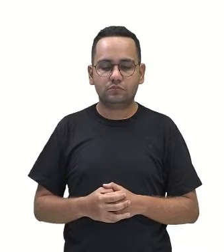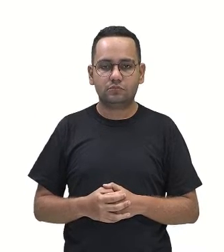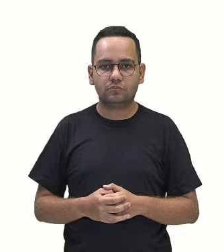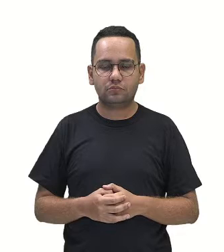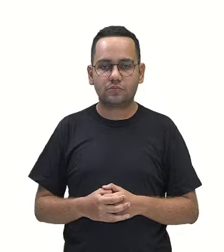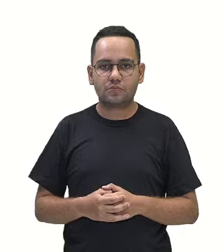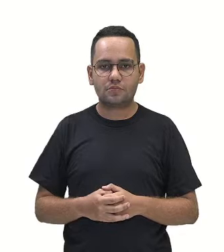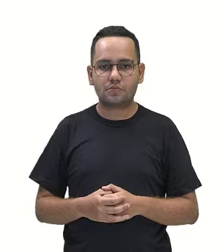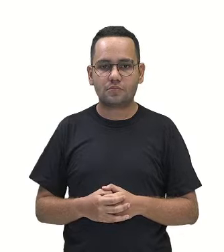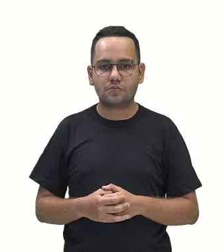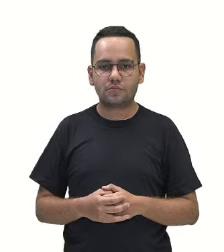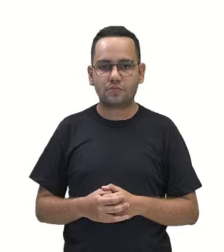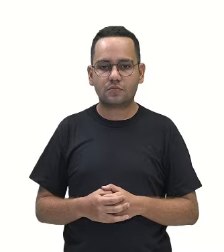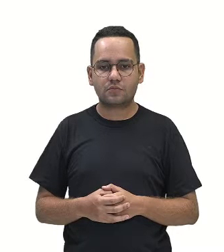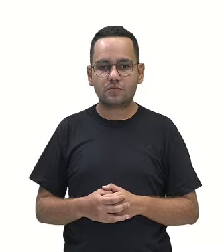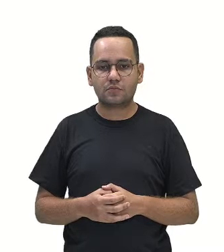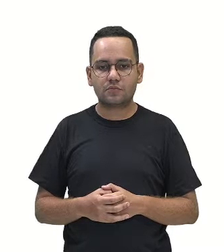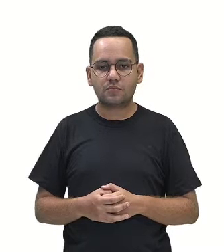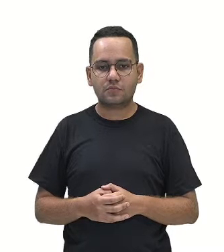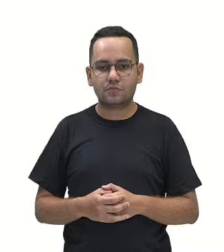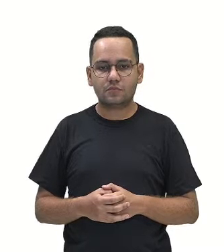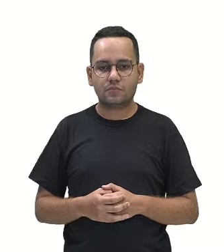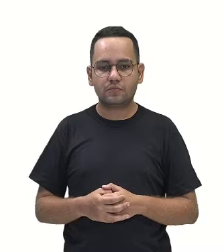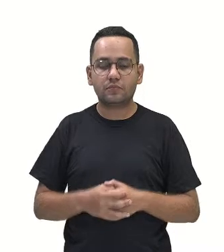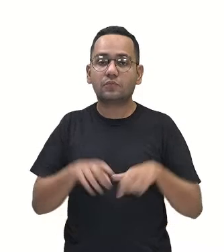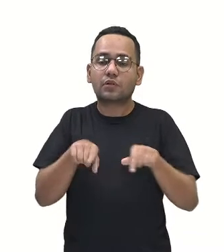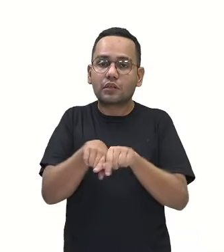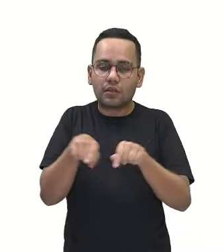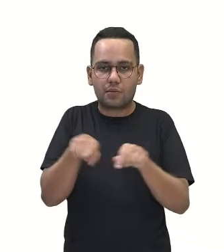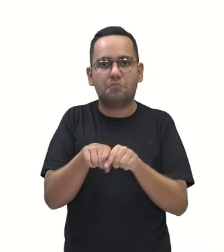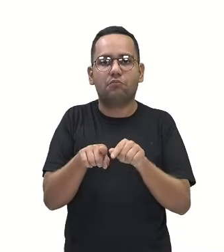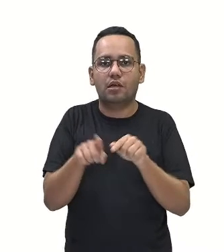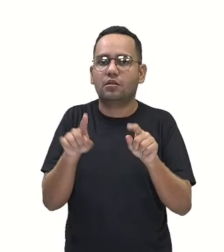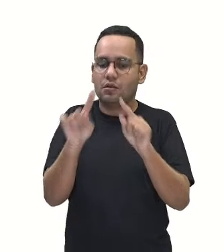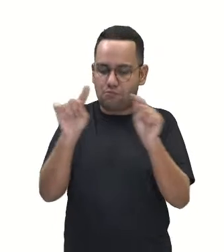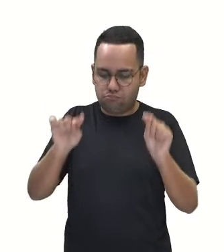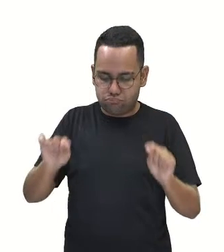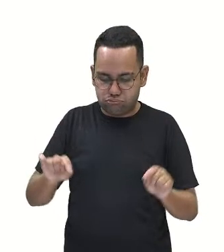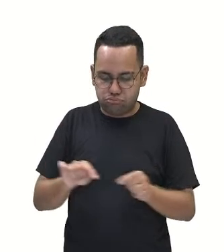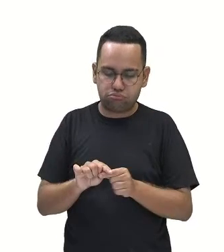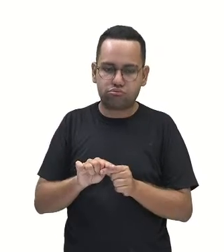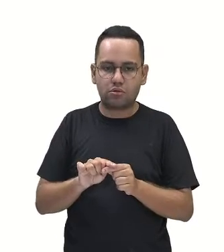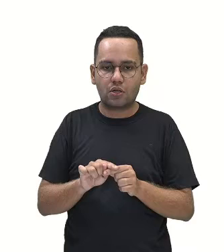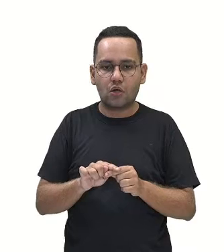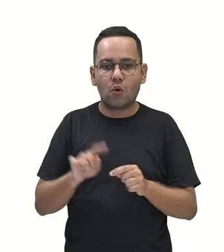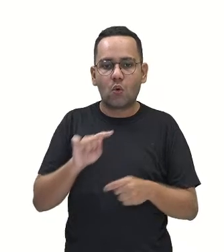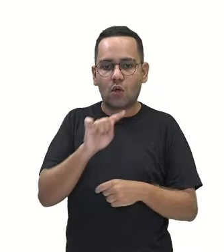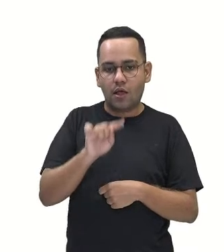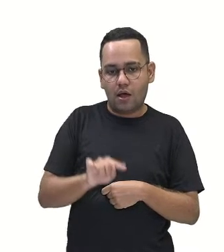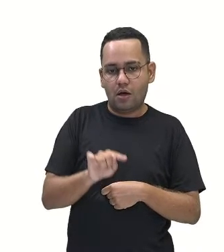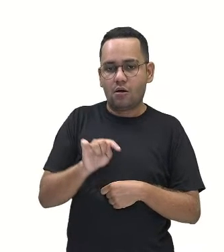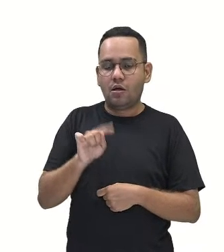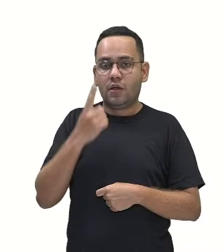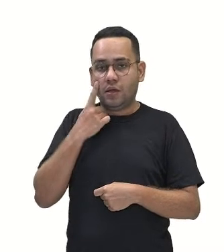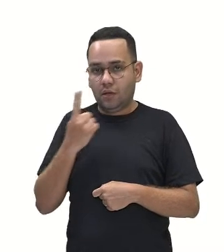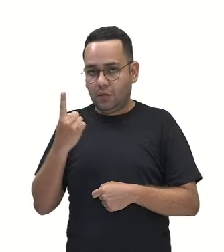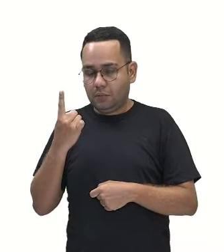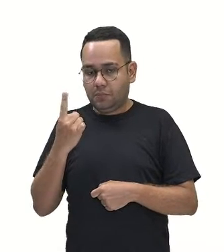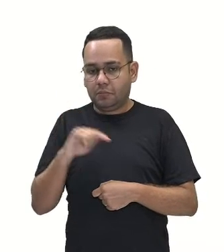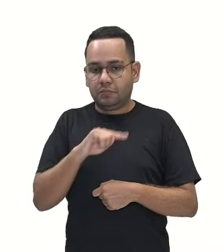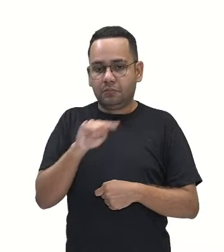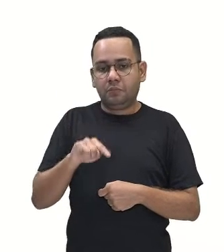vez, os ângulos também formados aqui pelos vértices desse polígono também são congruentes,